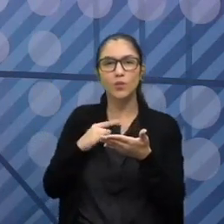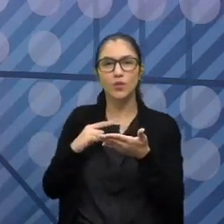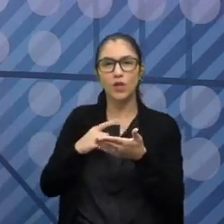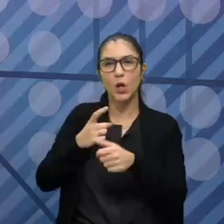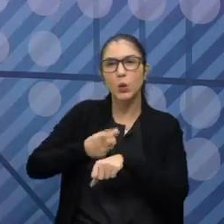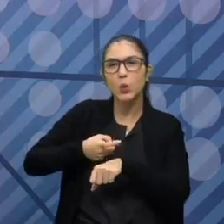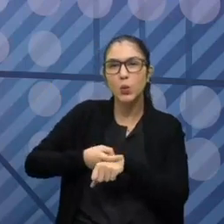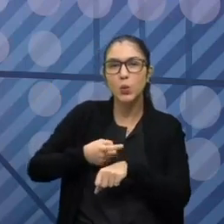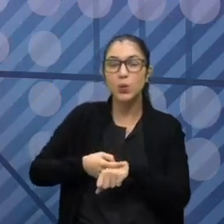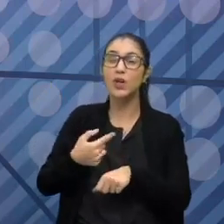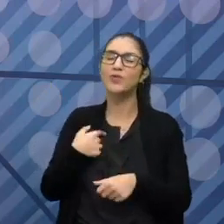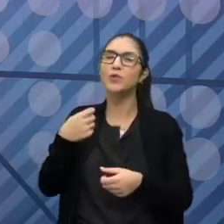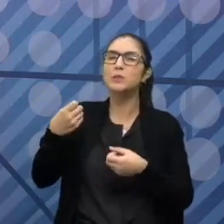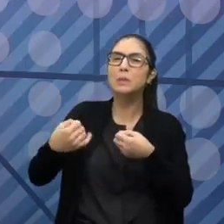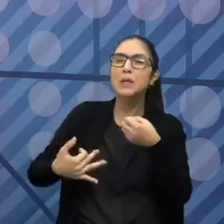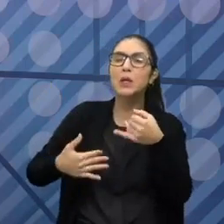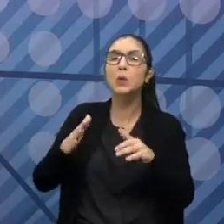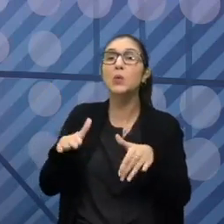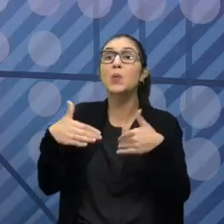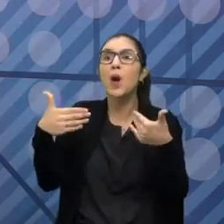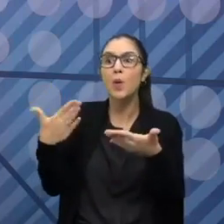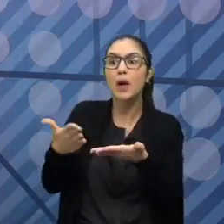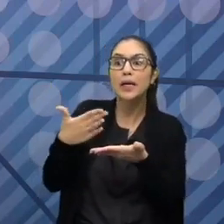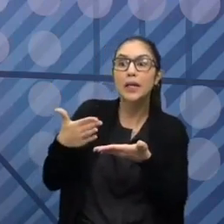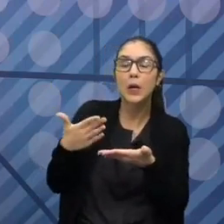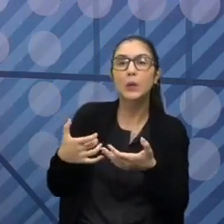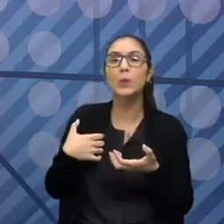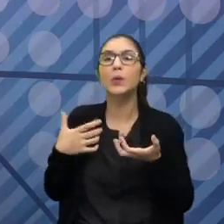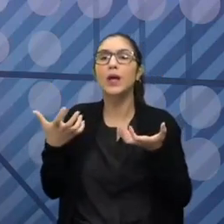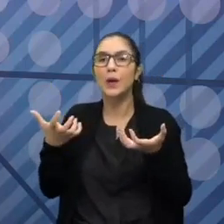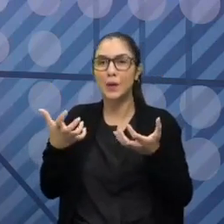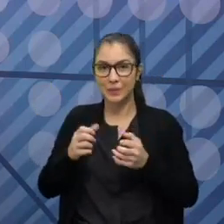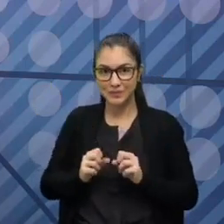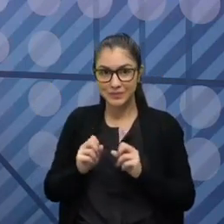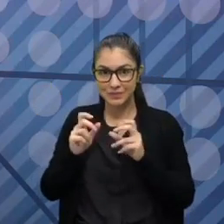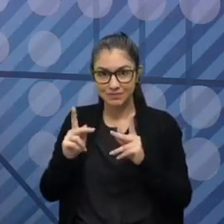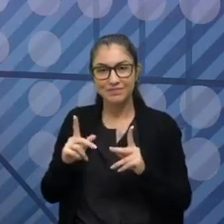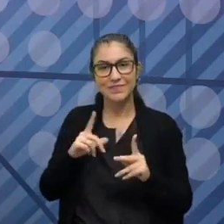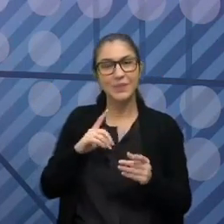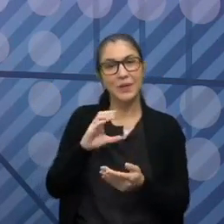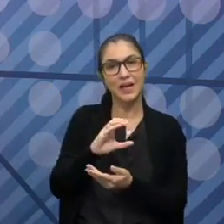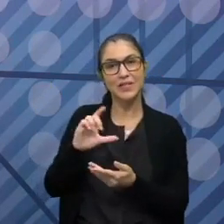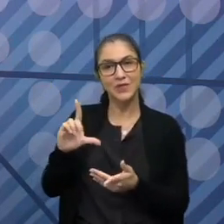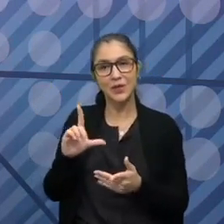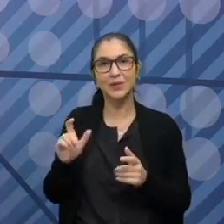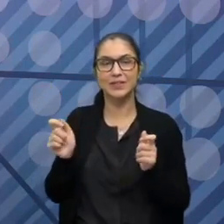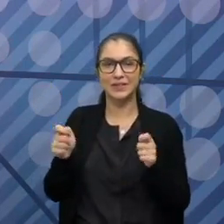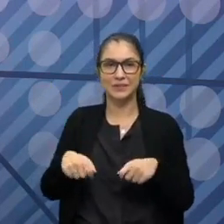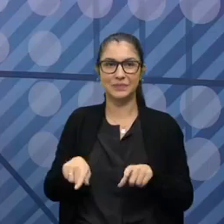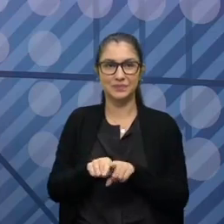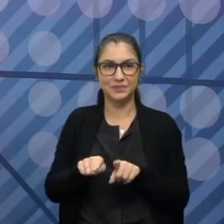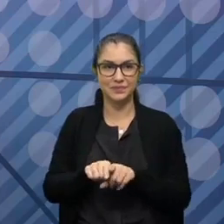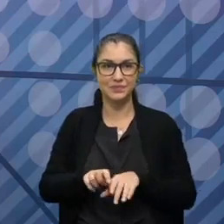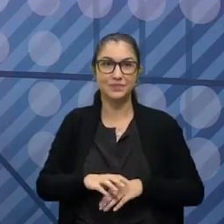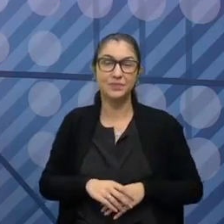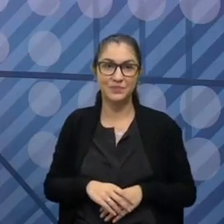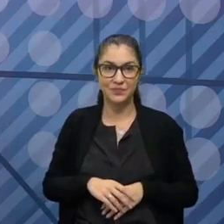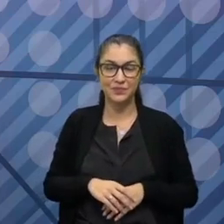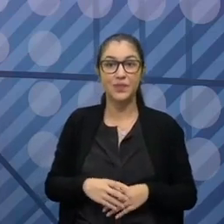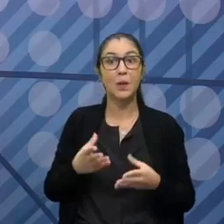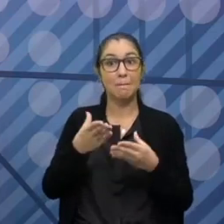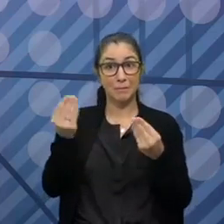capa dura, aí eu vou explicando qual caderno que eu quero. Tá? Então, a gente usa os classificadores para isso também.